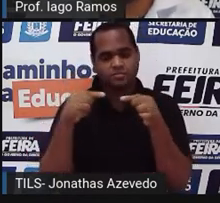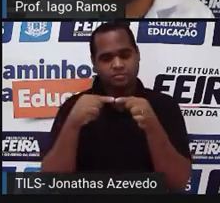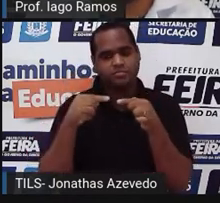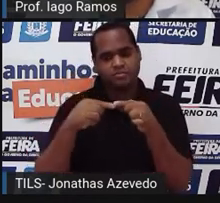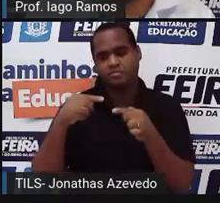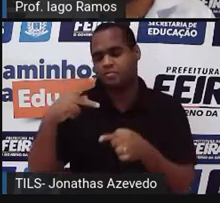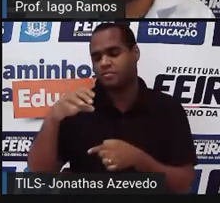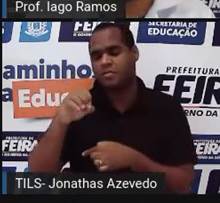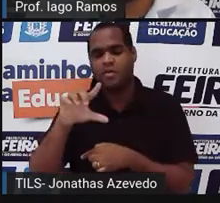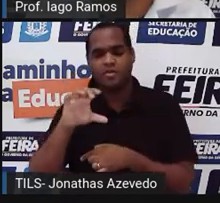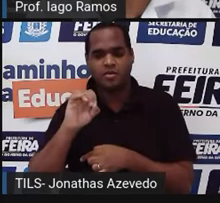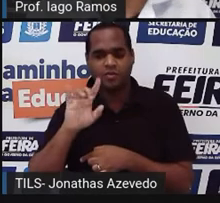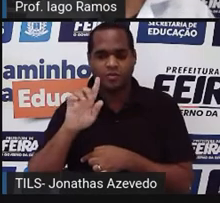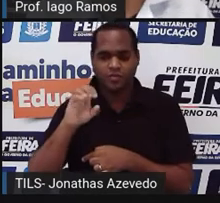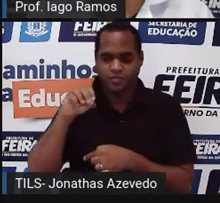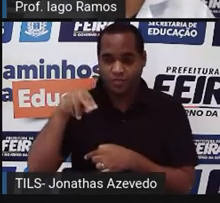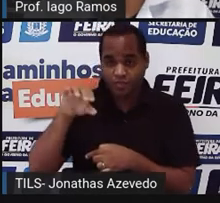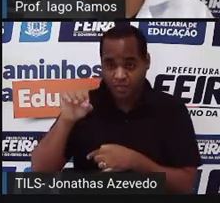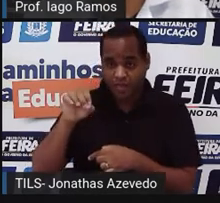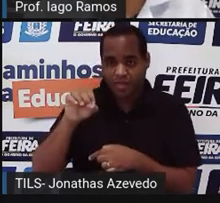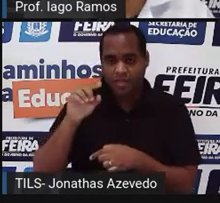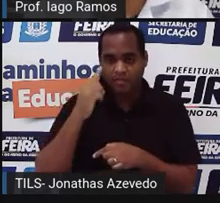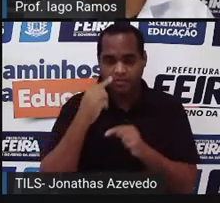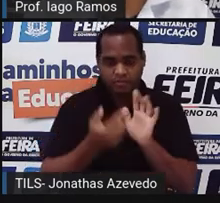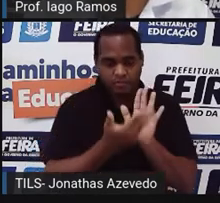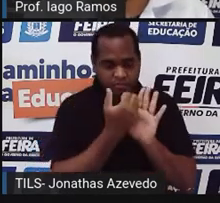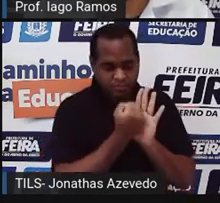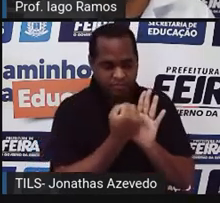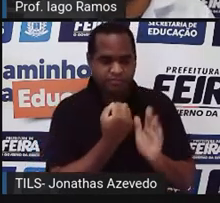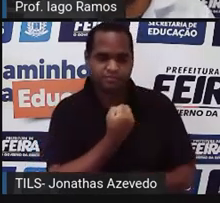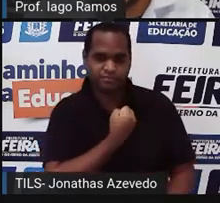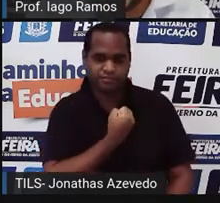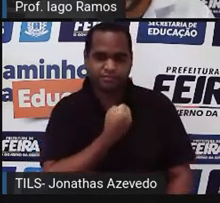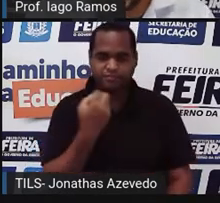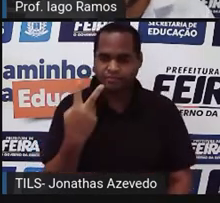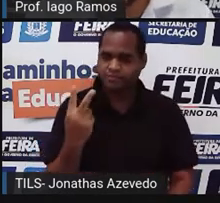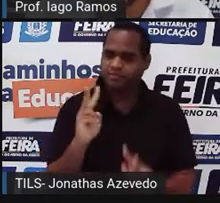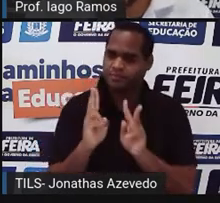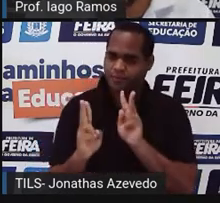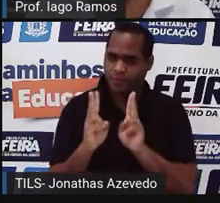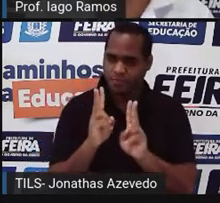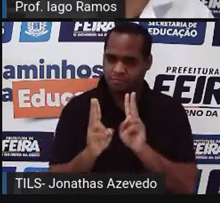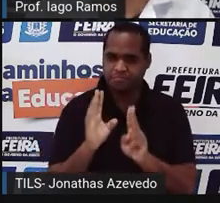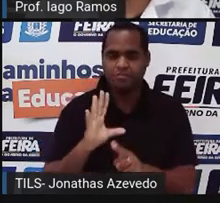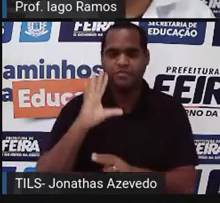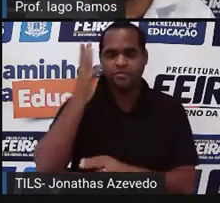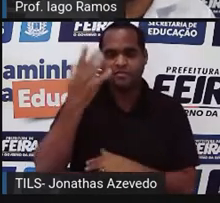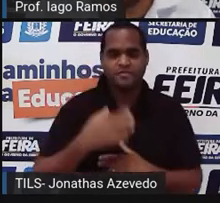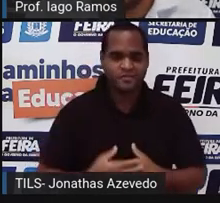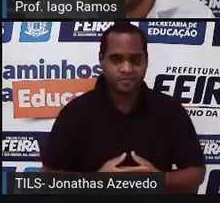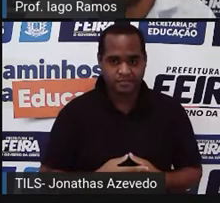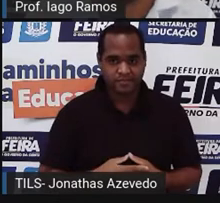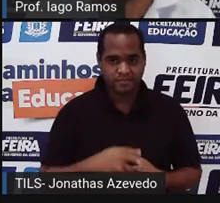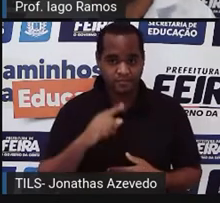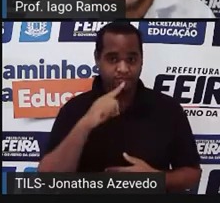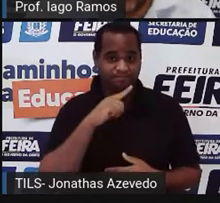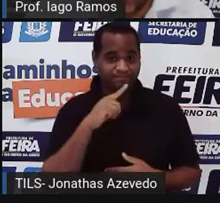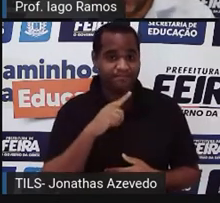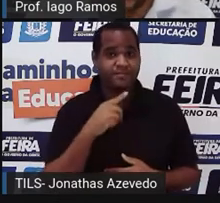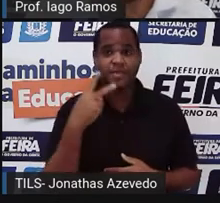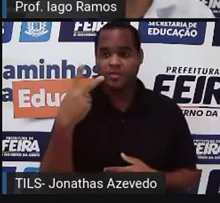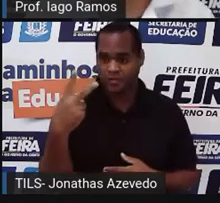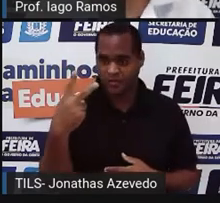polígonos. Na figura 2, a mesma coisa. Tem ali